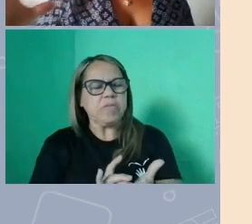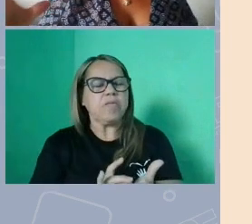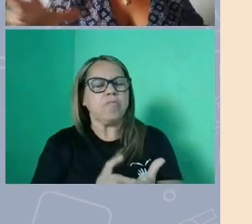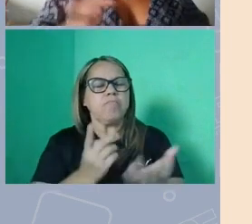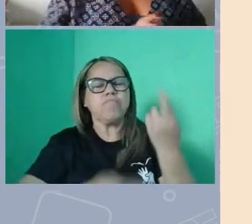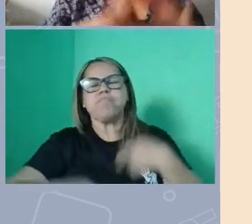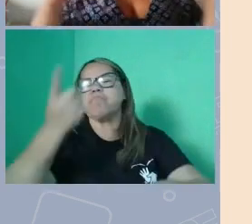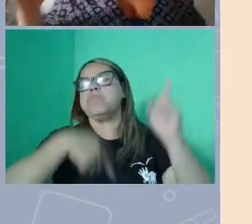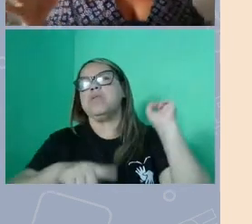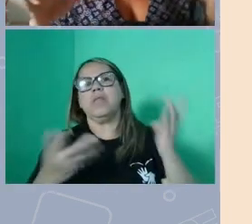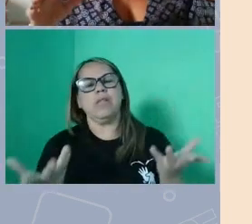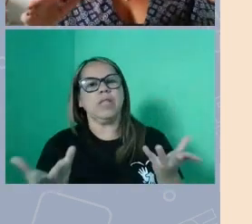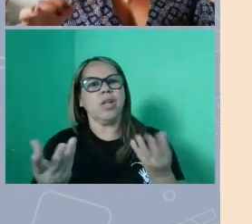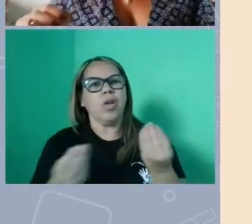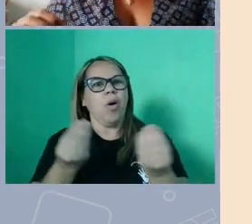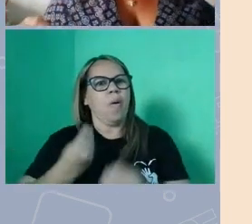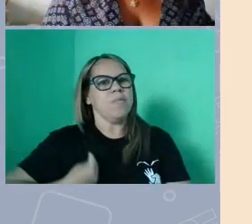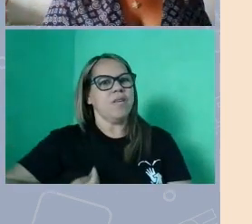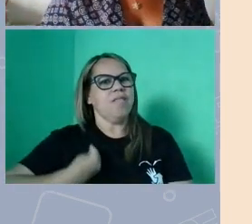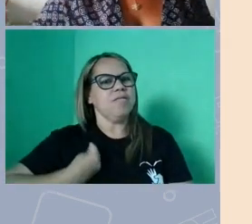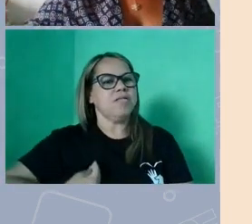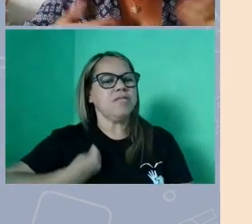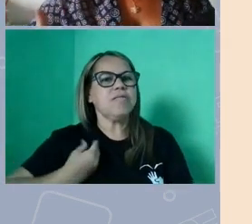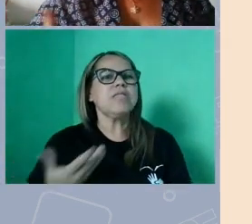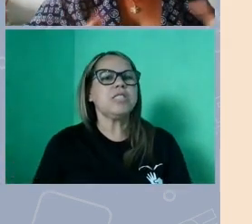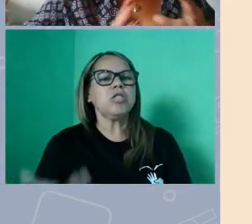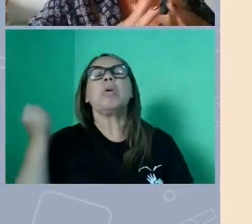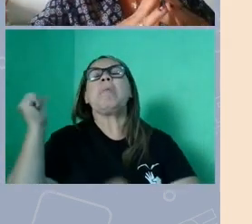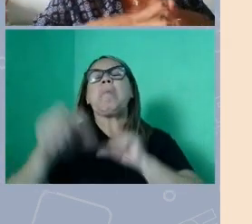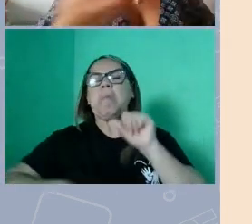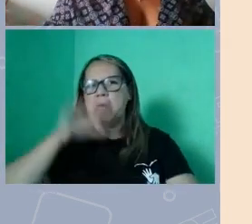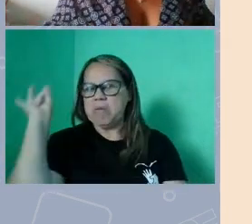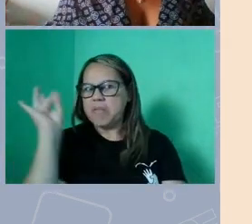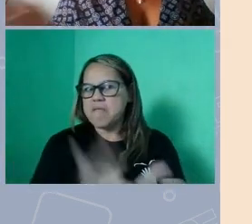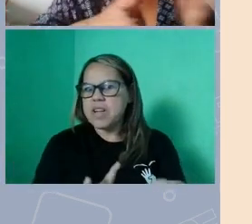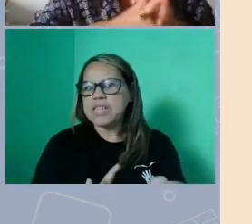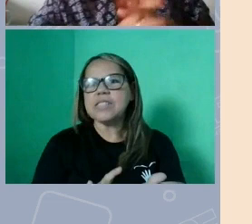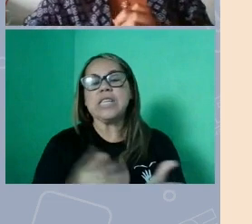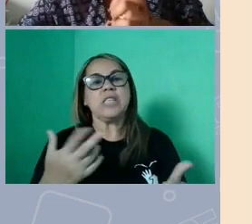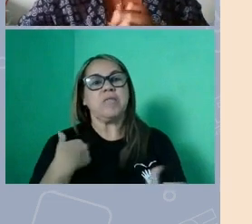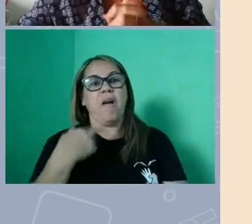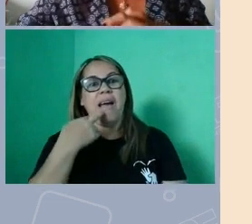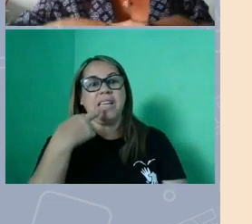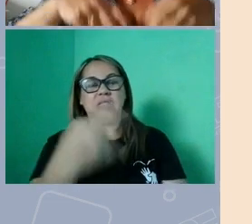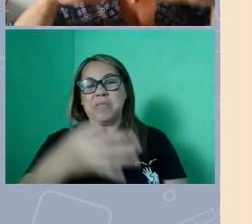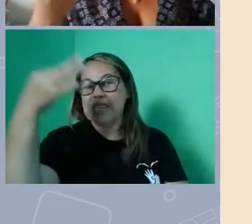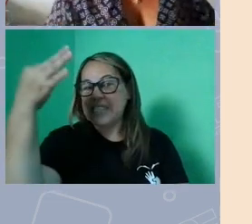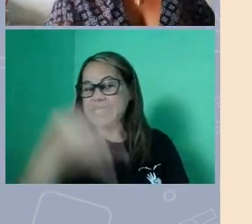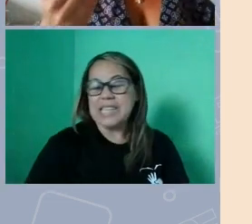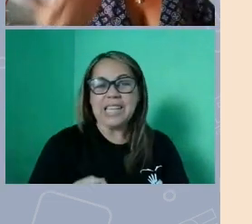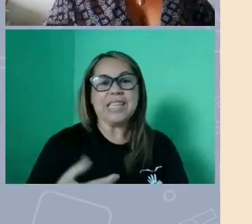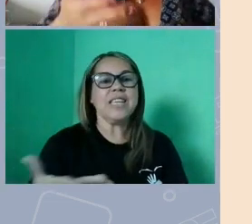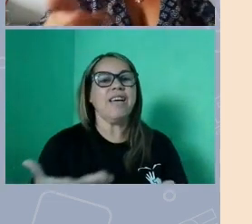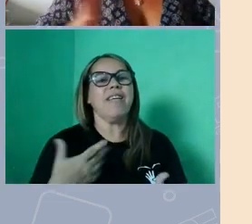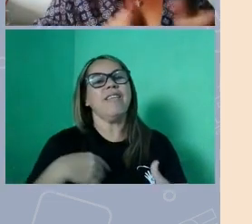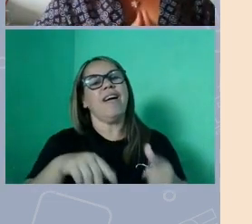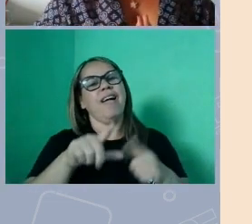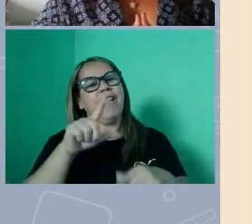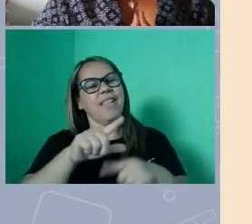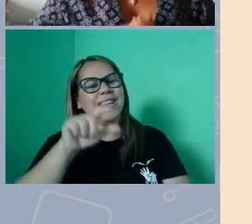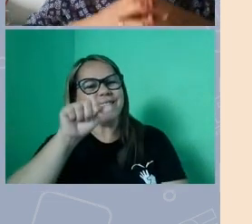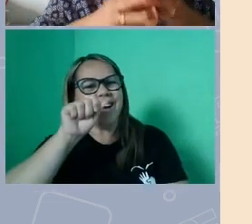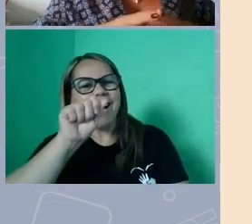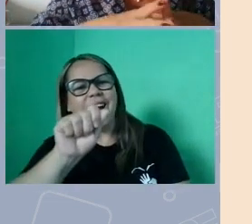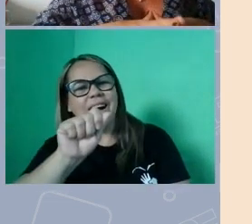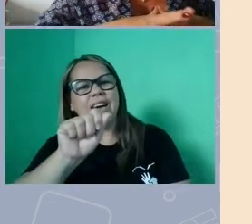na forma da existência né e alterou bastante então a resposta correta como fica claro é a letra A como está aí